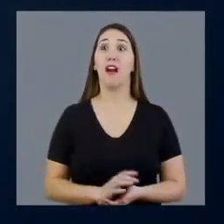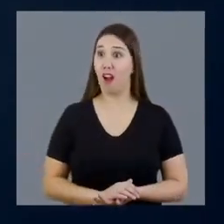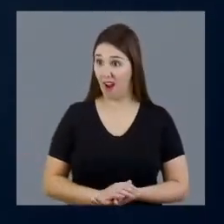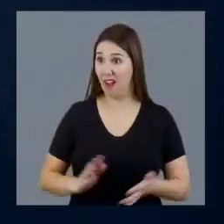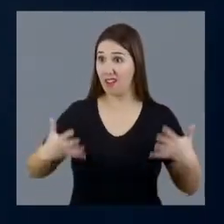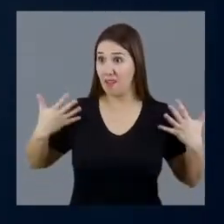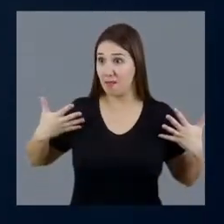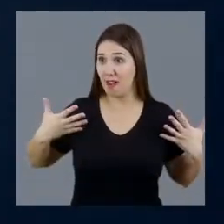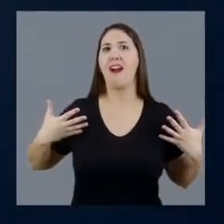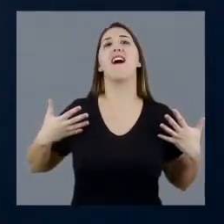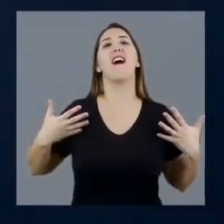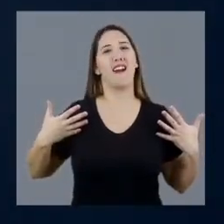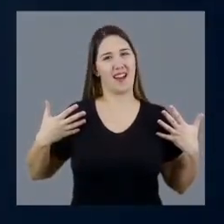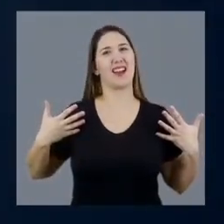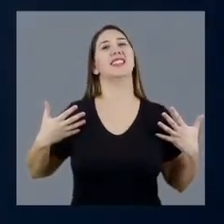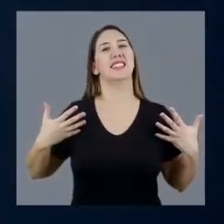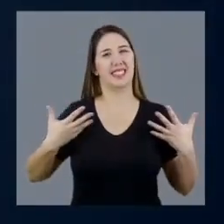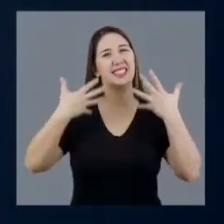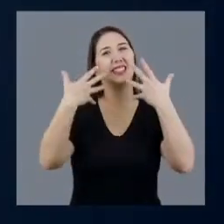pra animar,